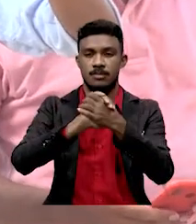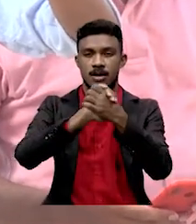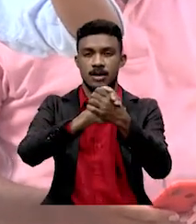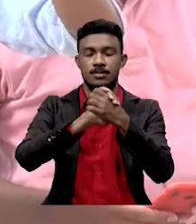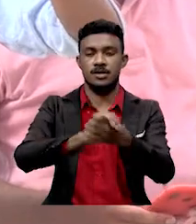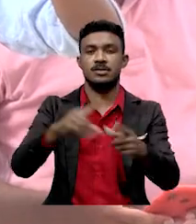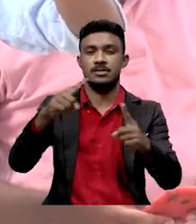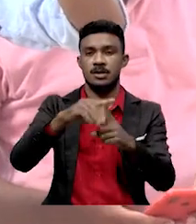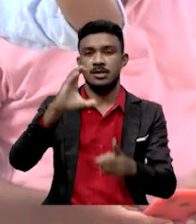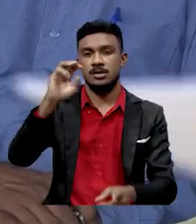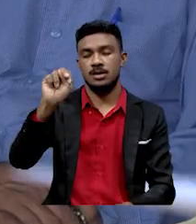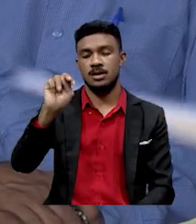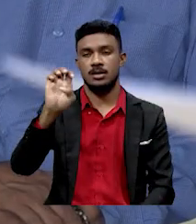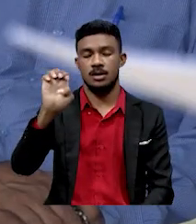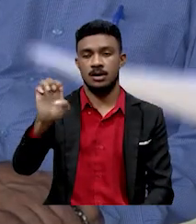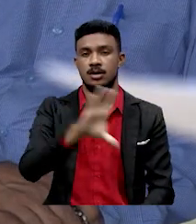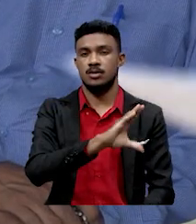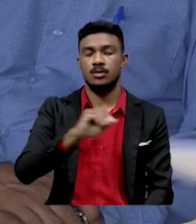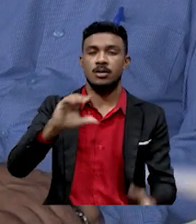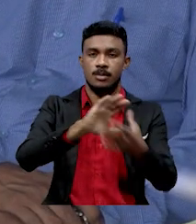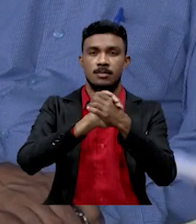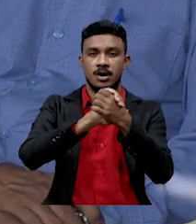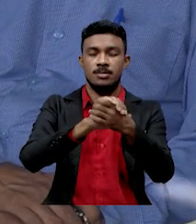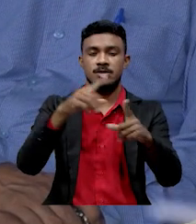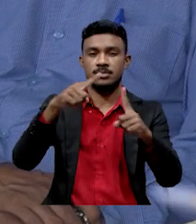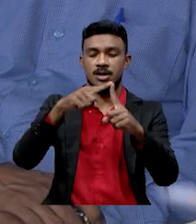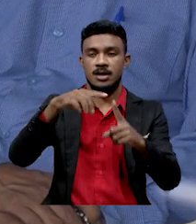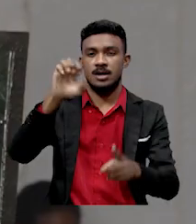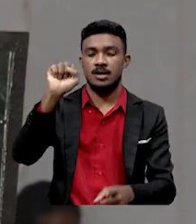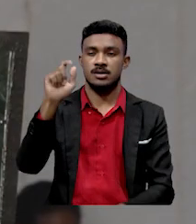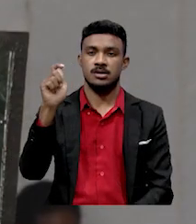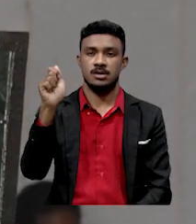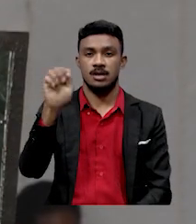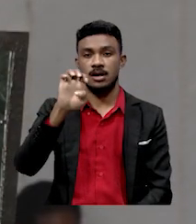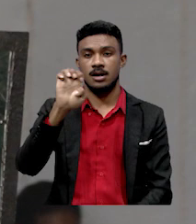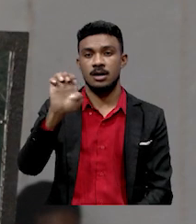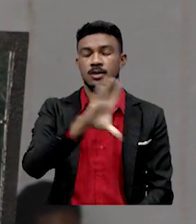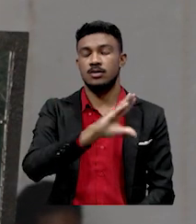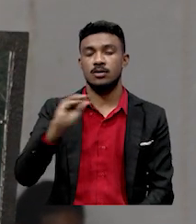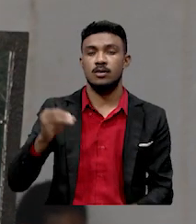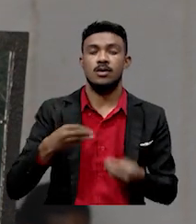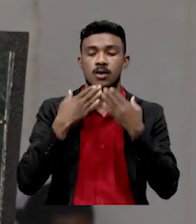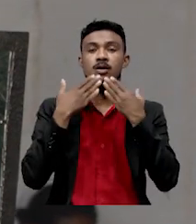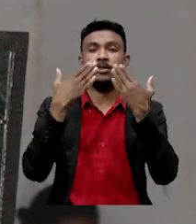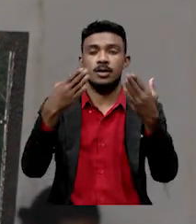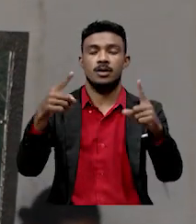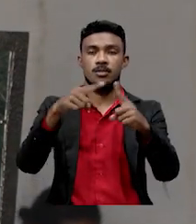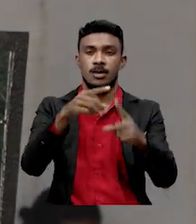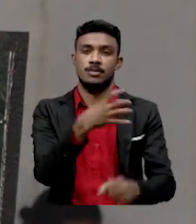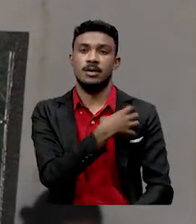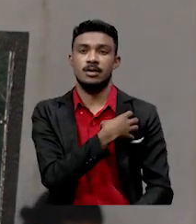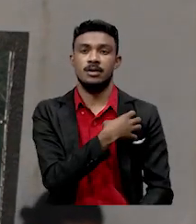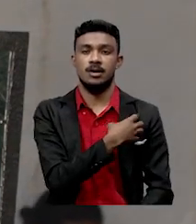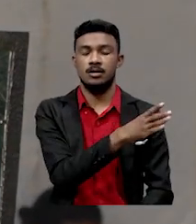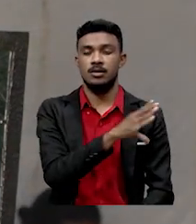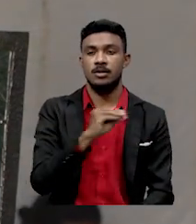CNE, e parabéns para STAI, parabéns, obrigado para a PNTL, que